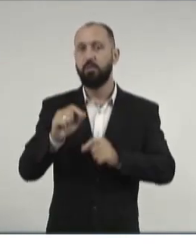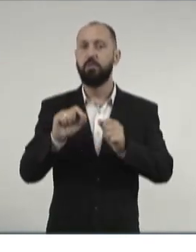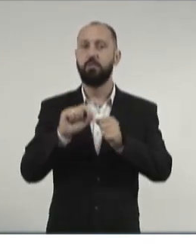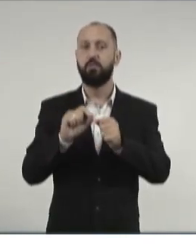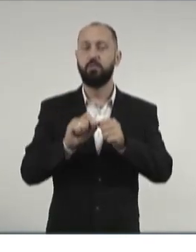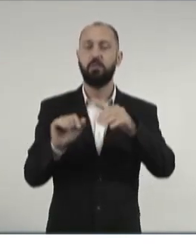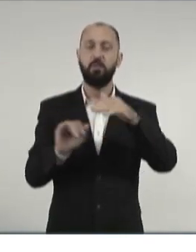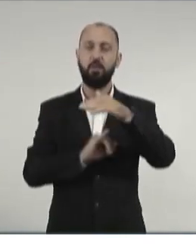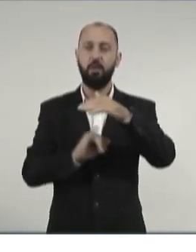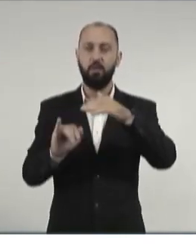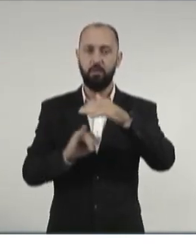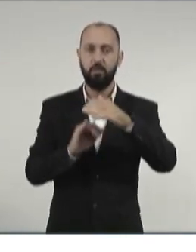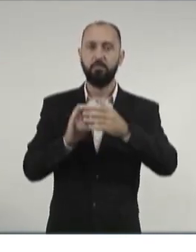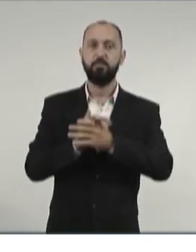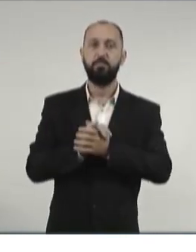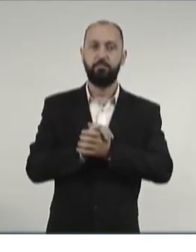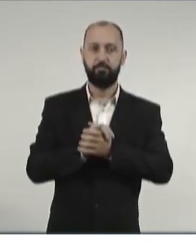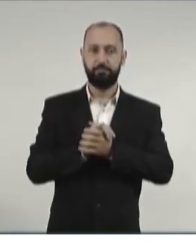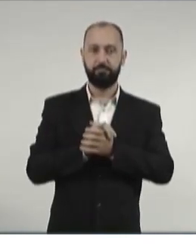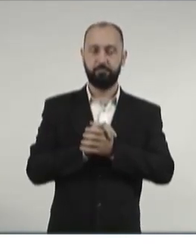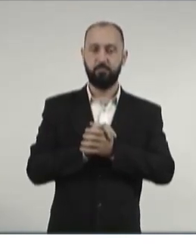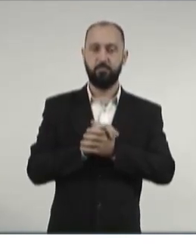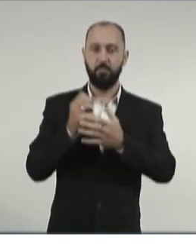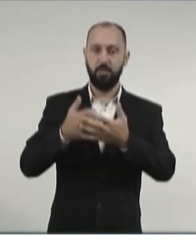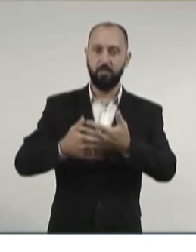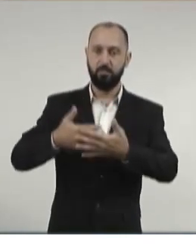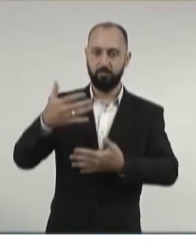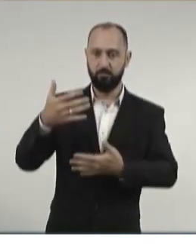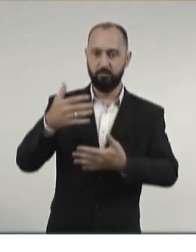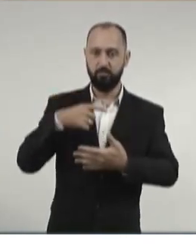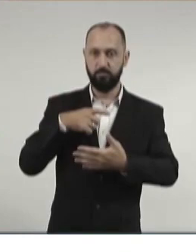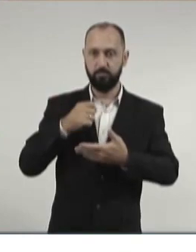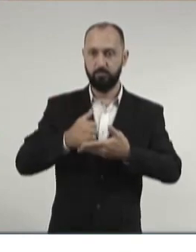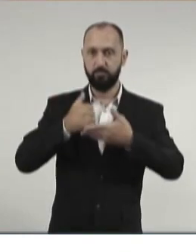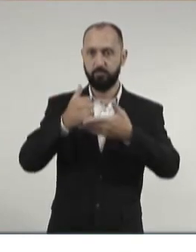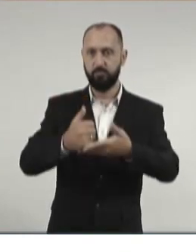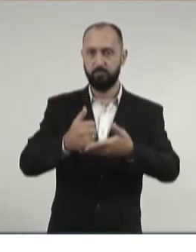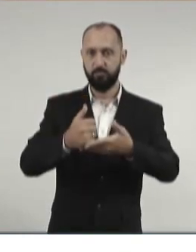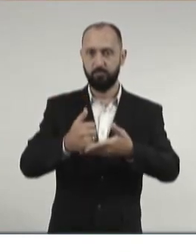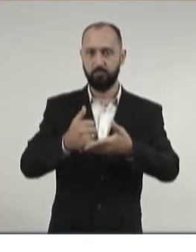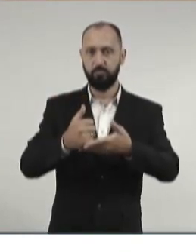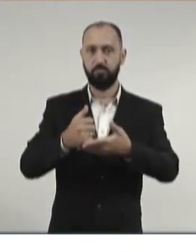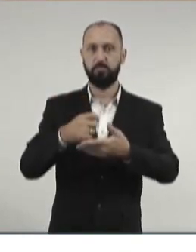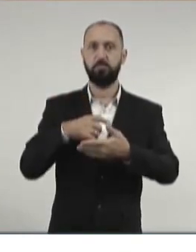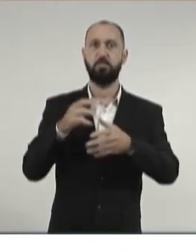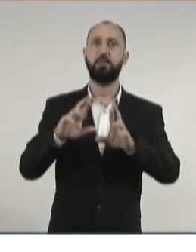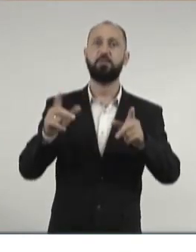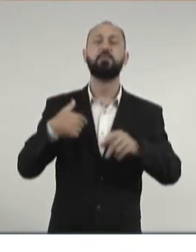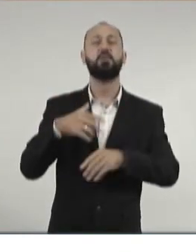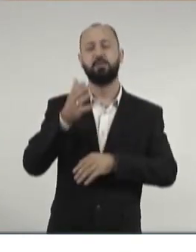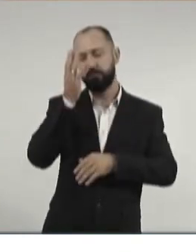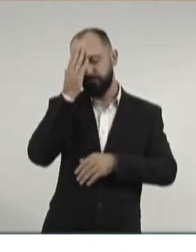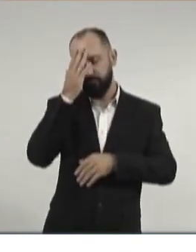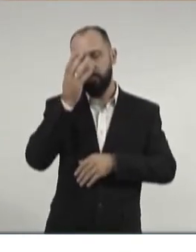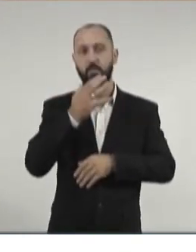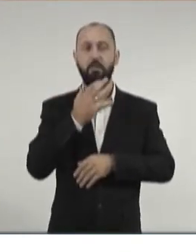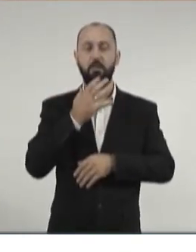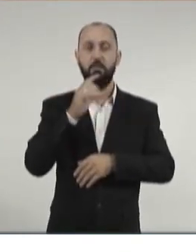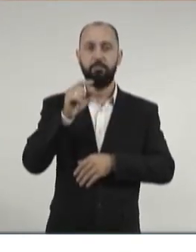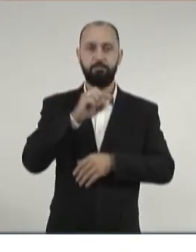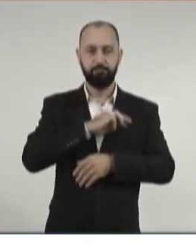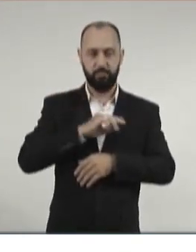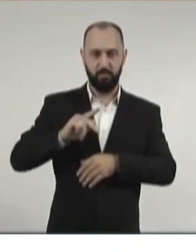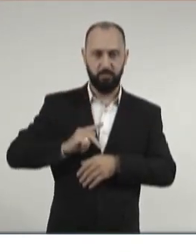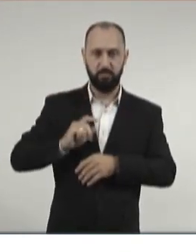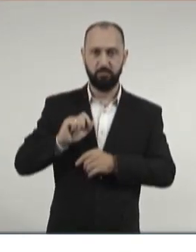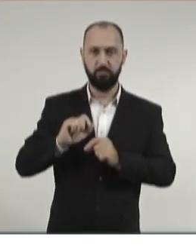pelo Instituto, então, alertando aqui já, né, contribuindo, que esse auto de infração provavelmente já é de conhecimento, né, do Ministério Público,